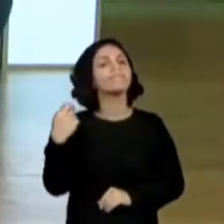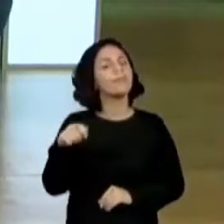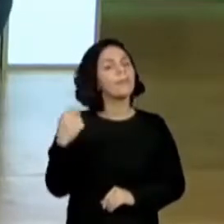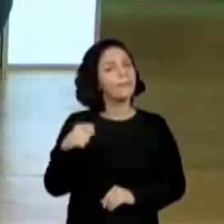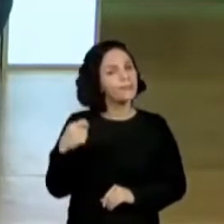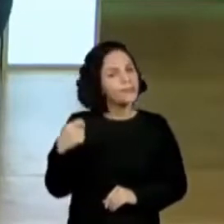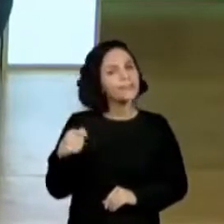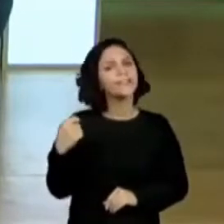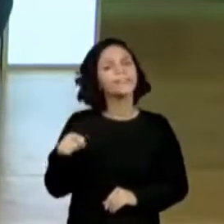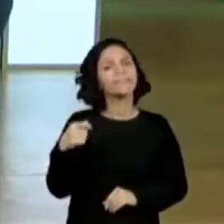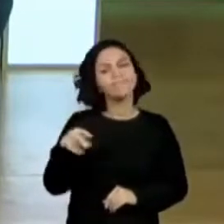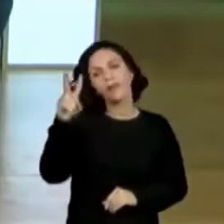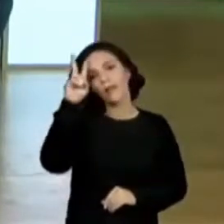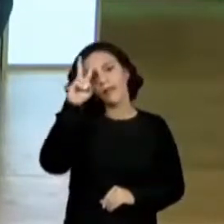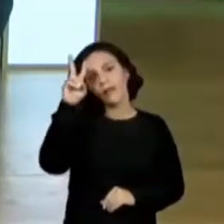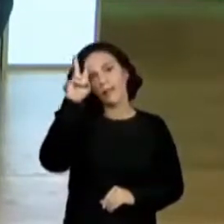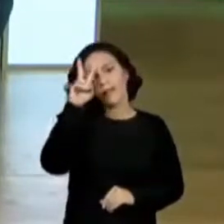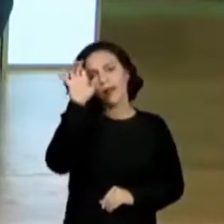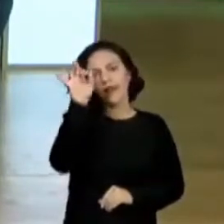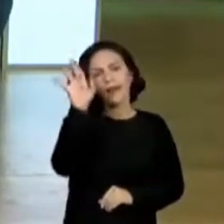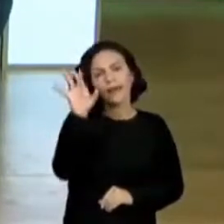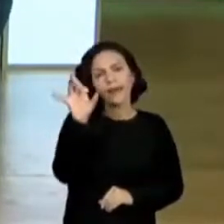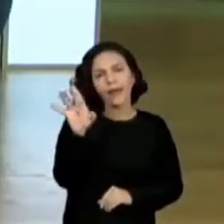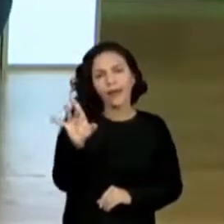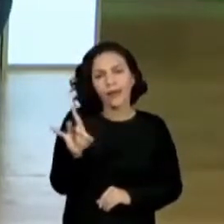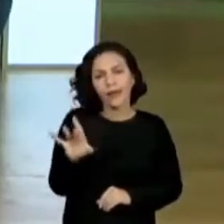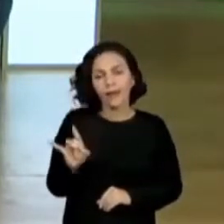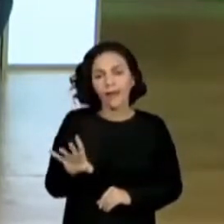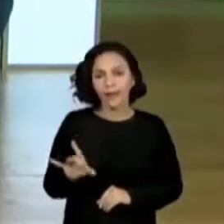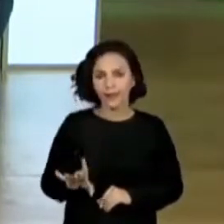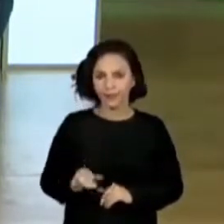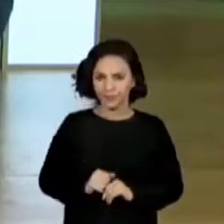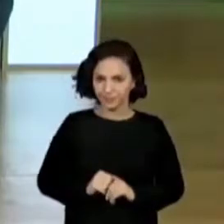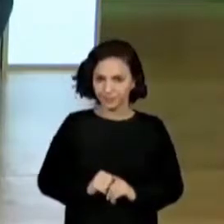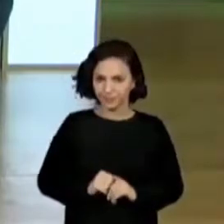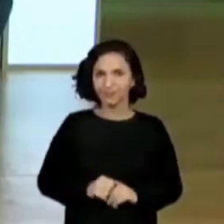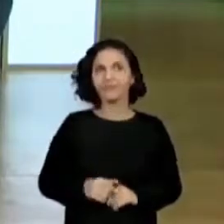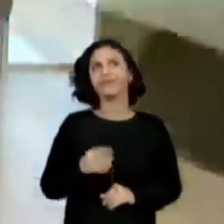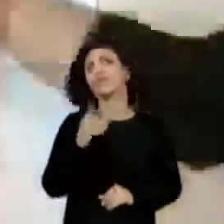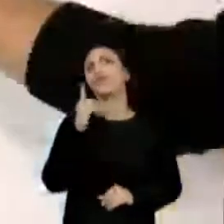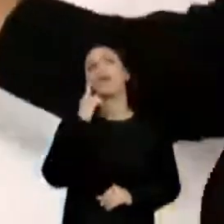precisamos relembrar um pouquinho. Então, a gente vai ter aqui,